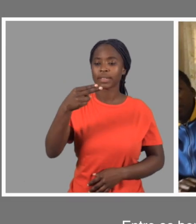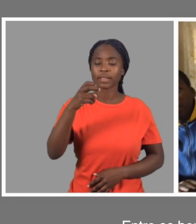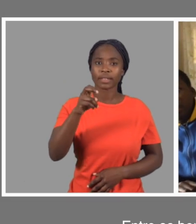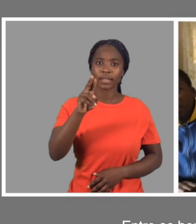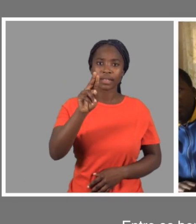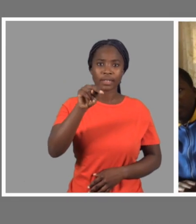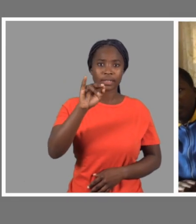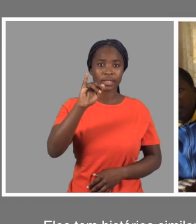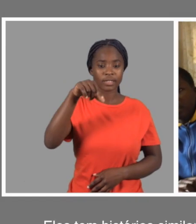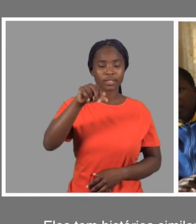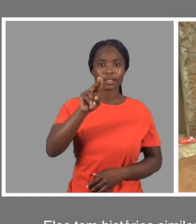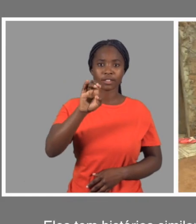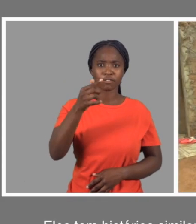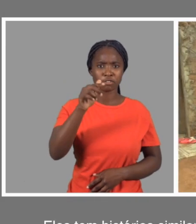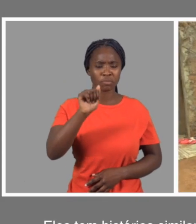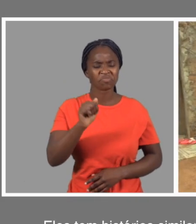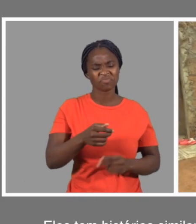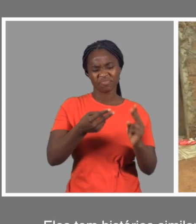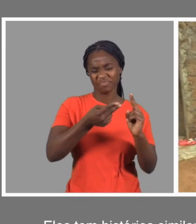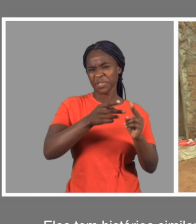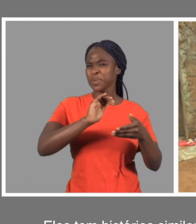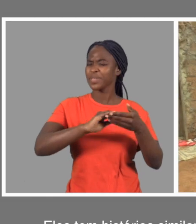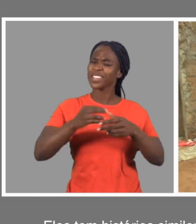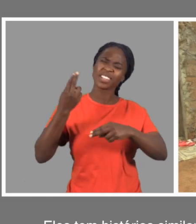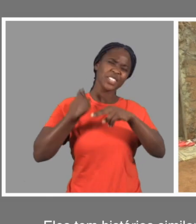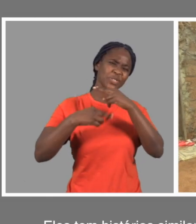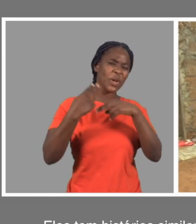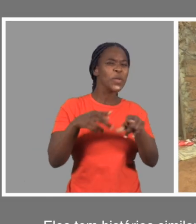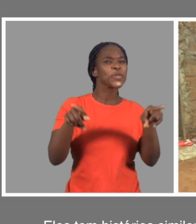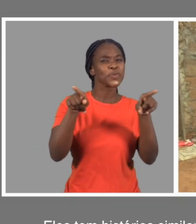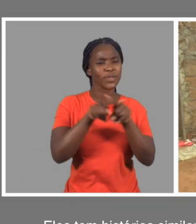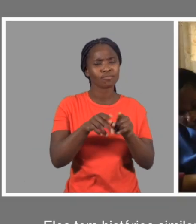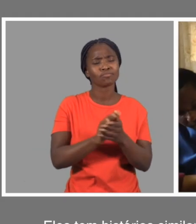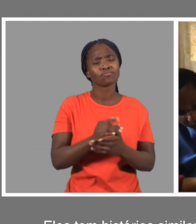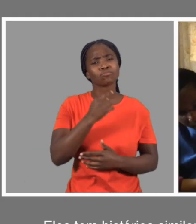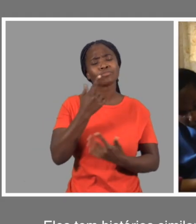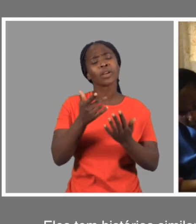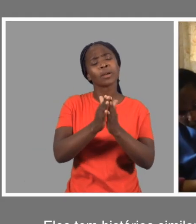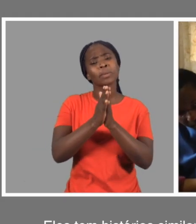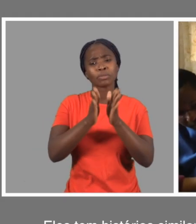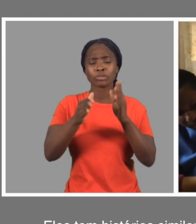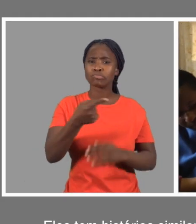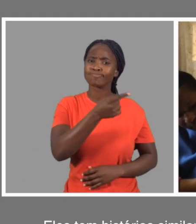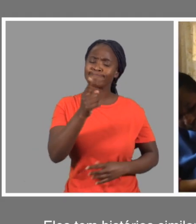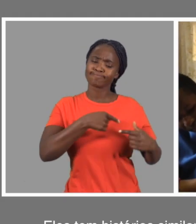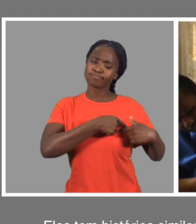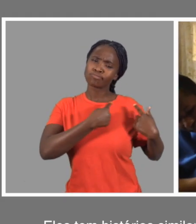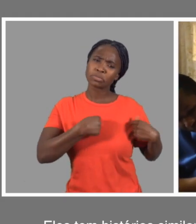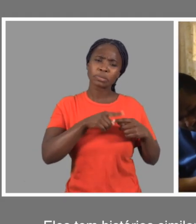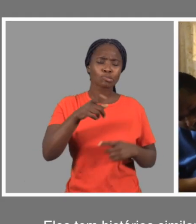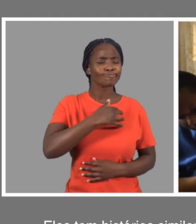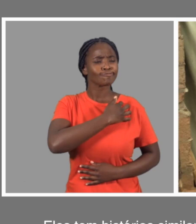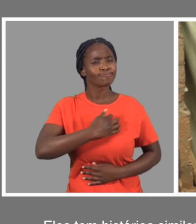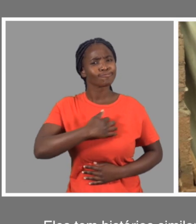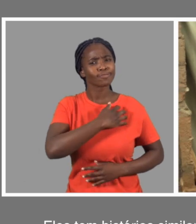Maurício Eles têm histórias similares Na ocasião agradeceram o gesto e encorajaram